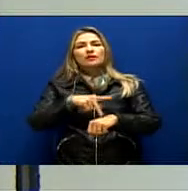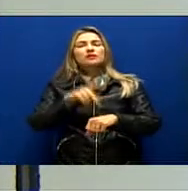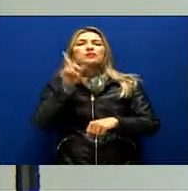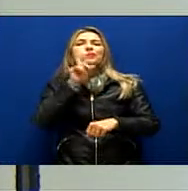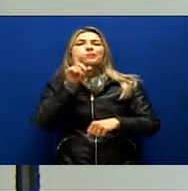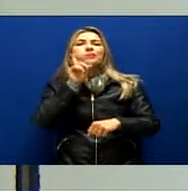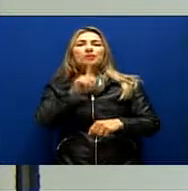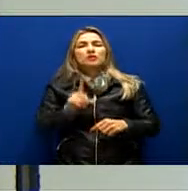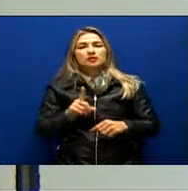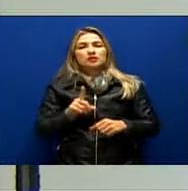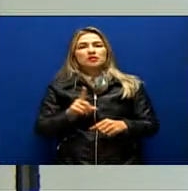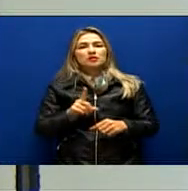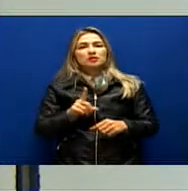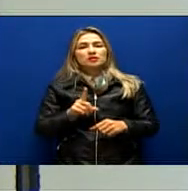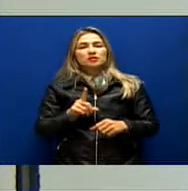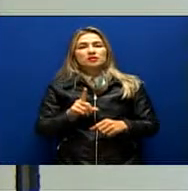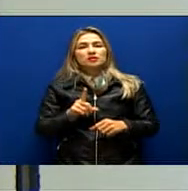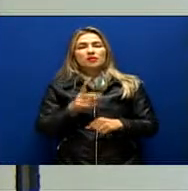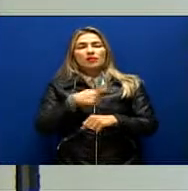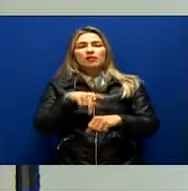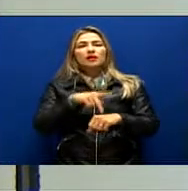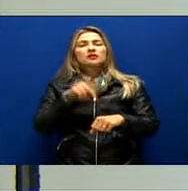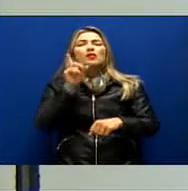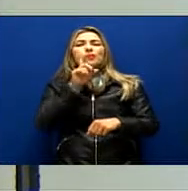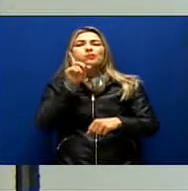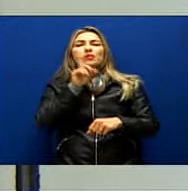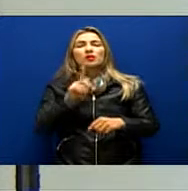Trump? Olha que interessante.